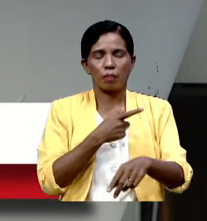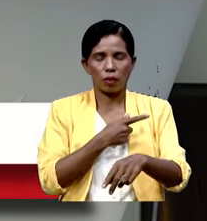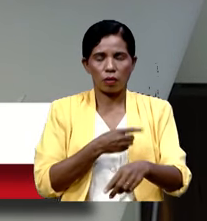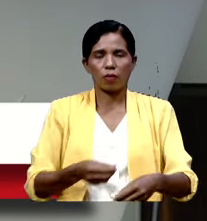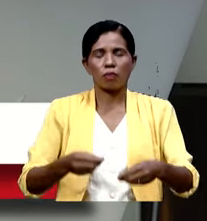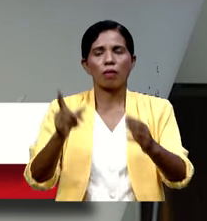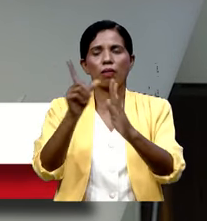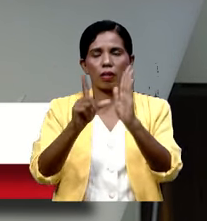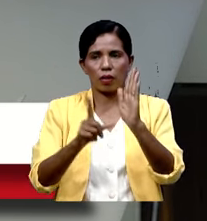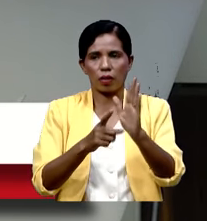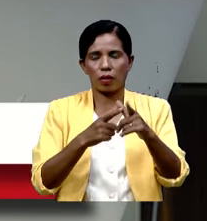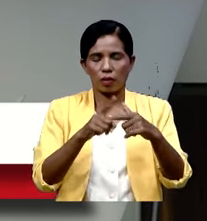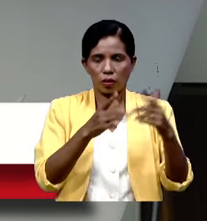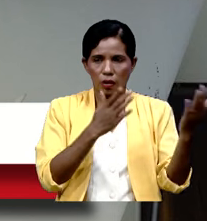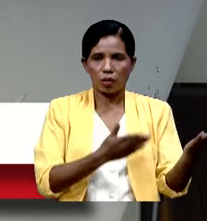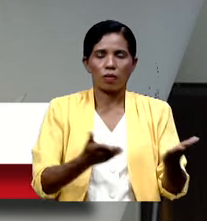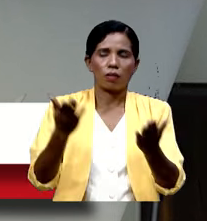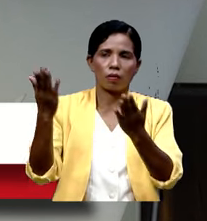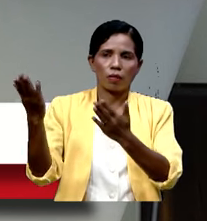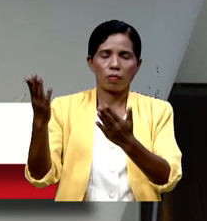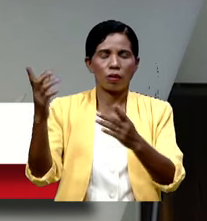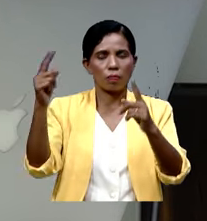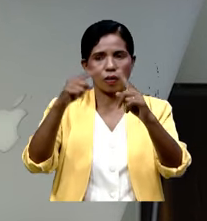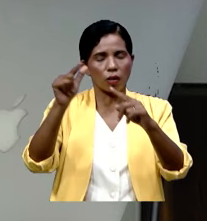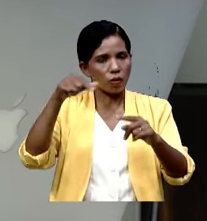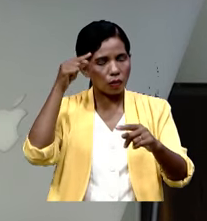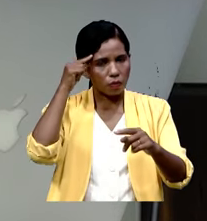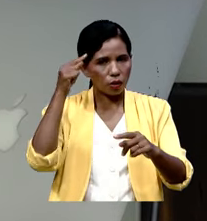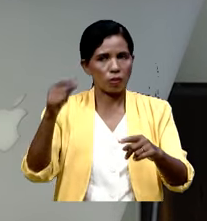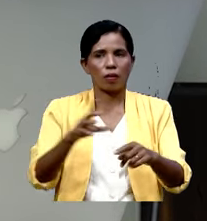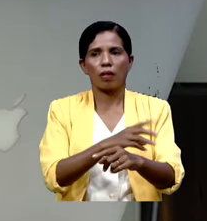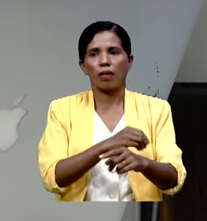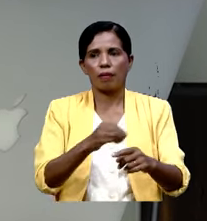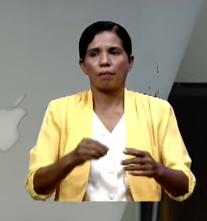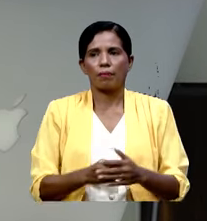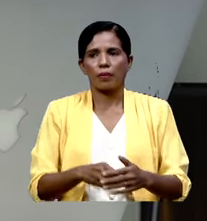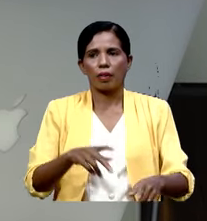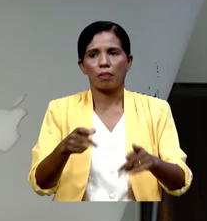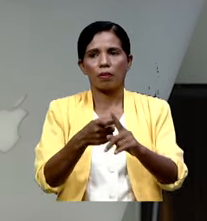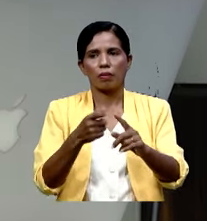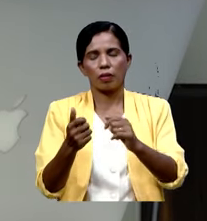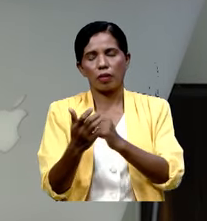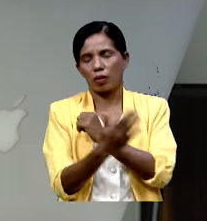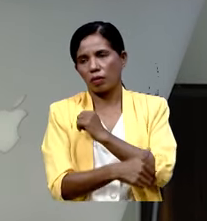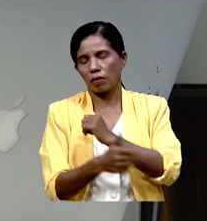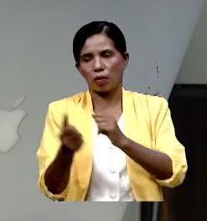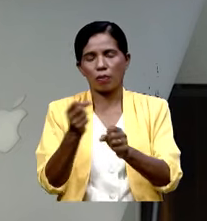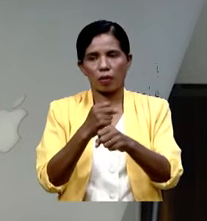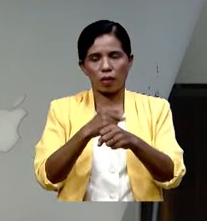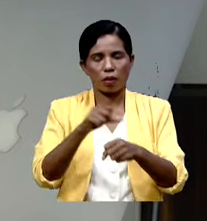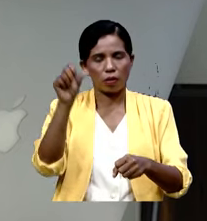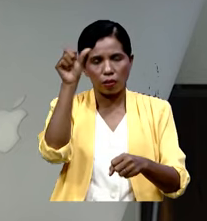unida depois haru ka fale governo atu contrato fale emocili me halo ita rede